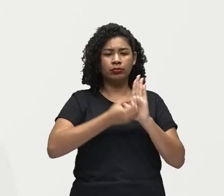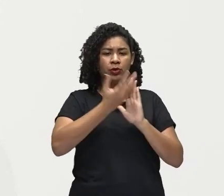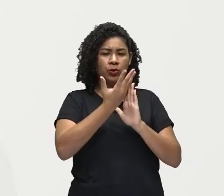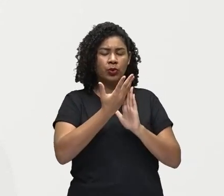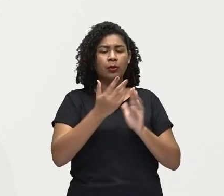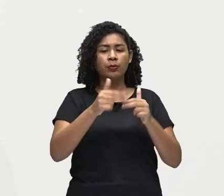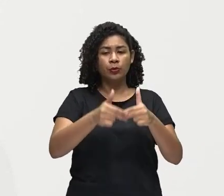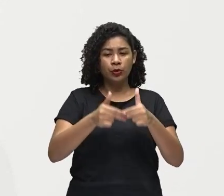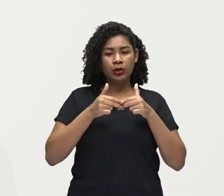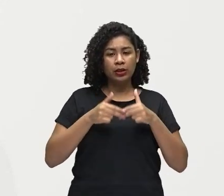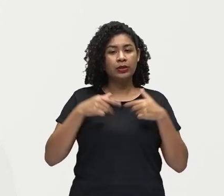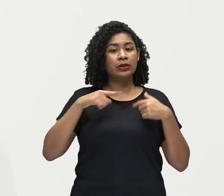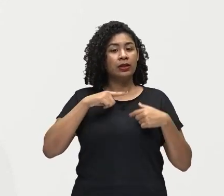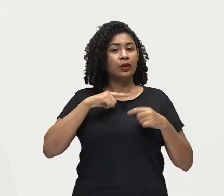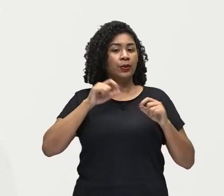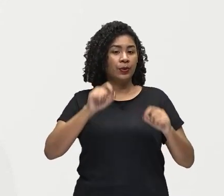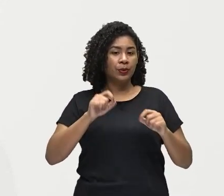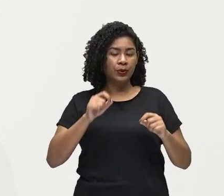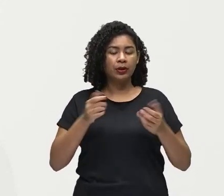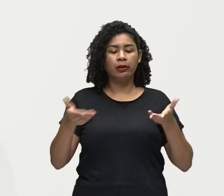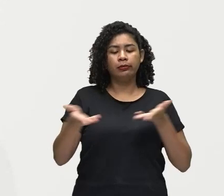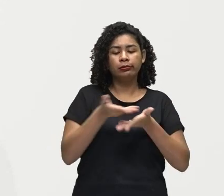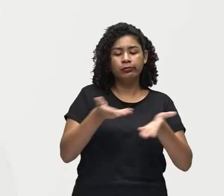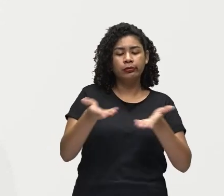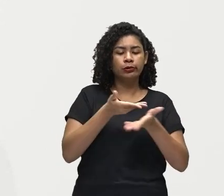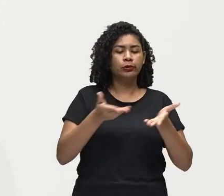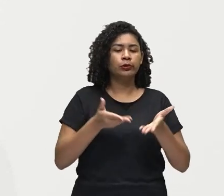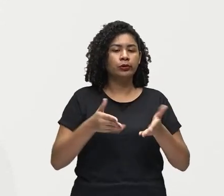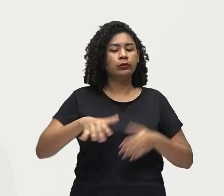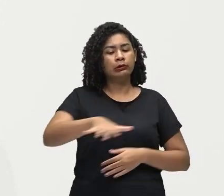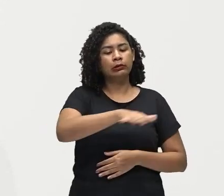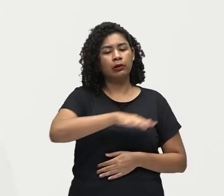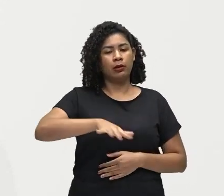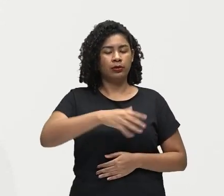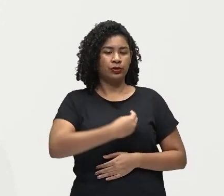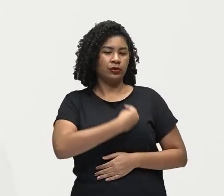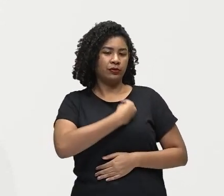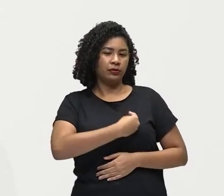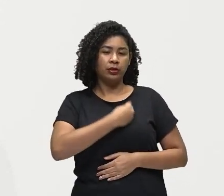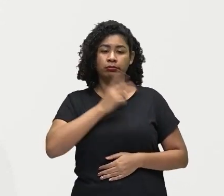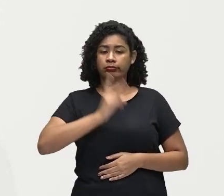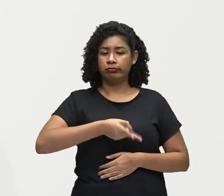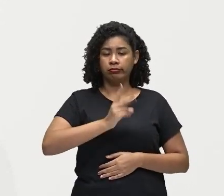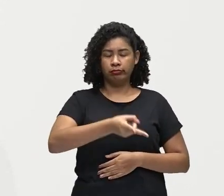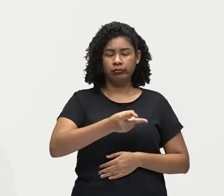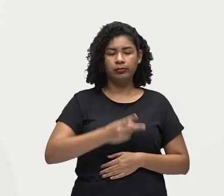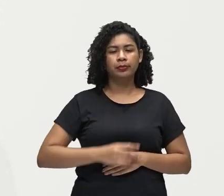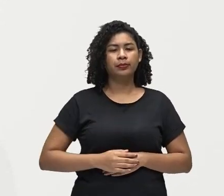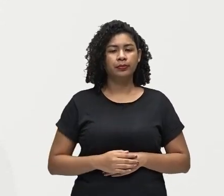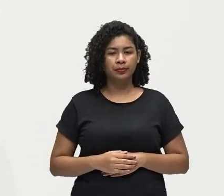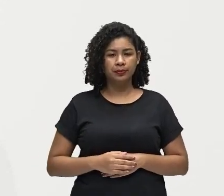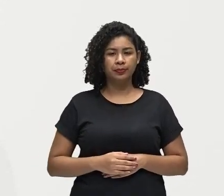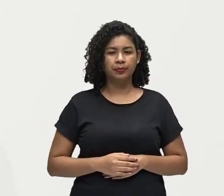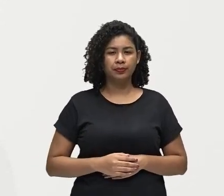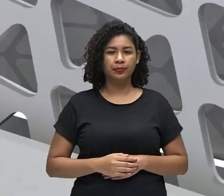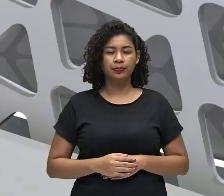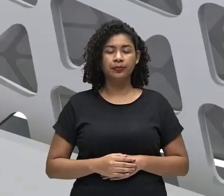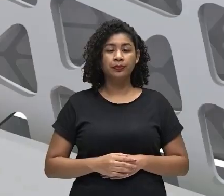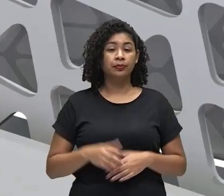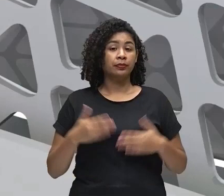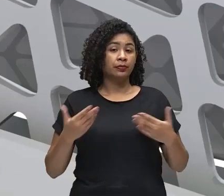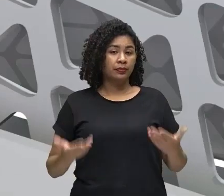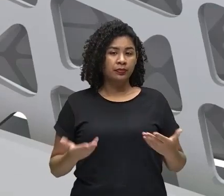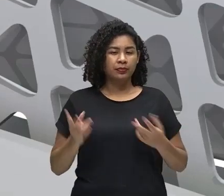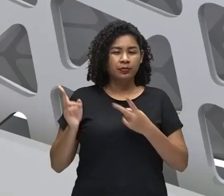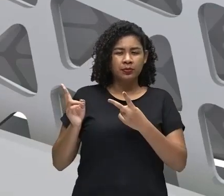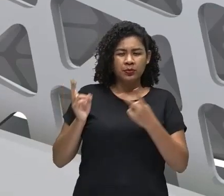entre as relações entre os seres vivos que eles realizam entre si e entre o ambiente, né? E como a